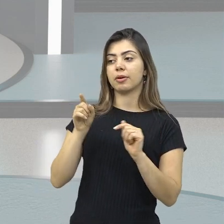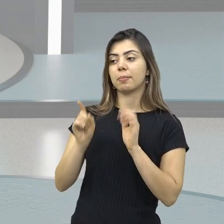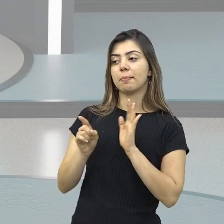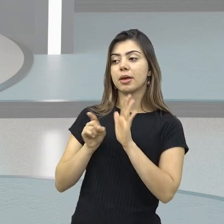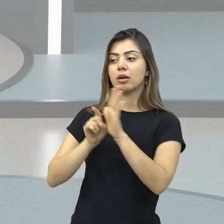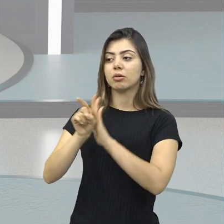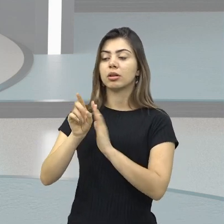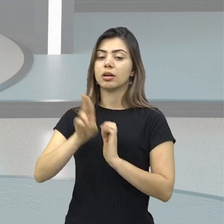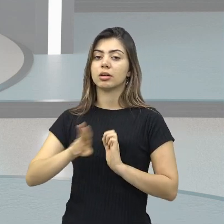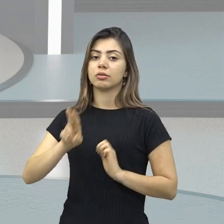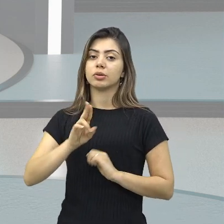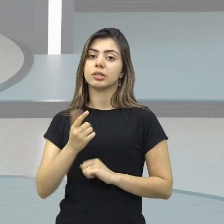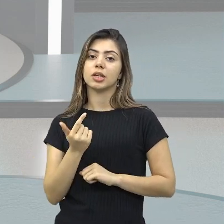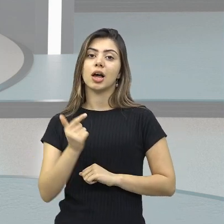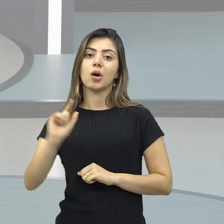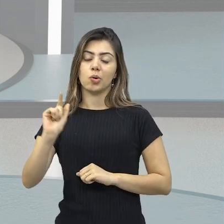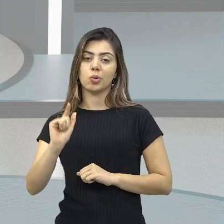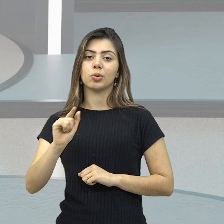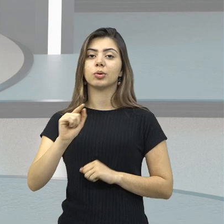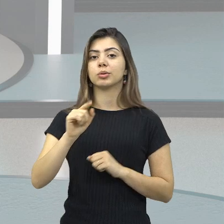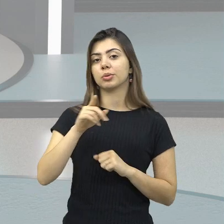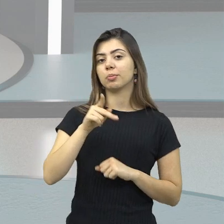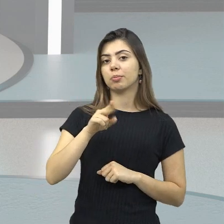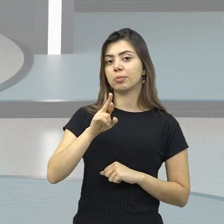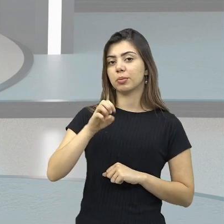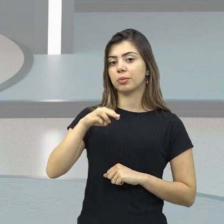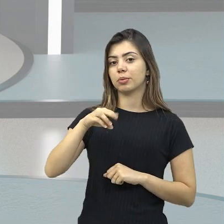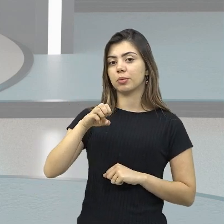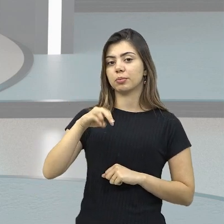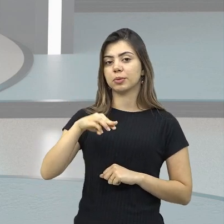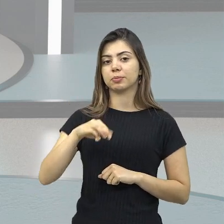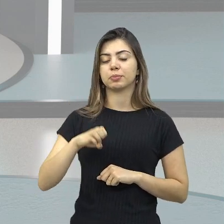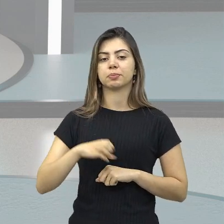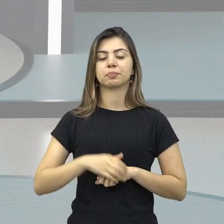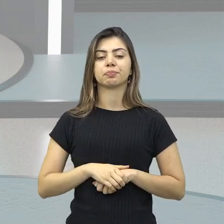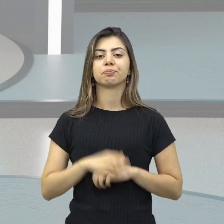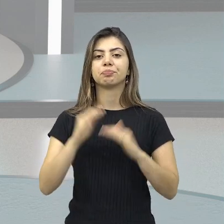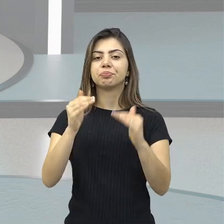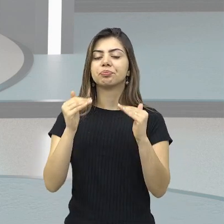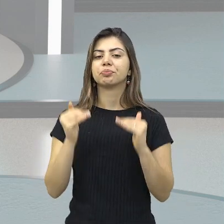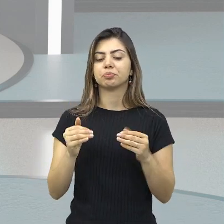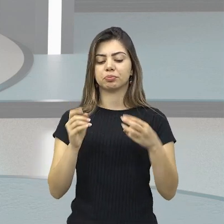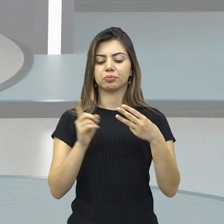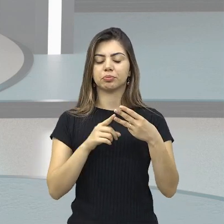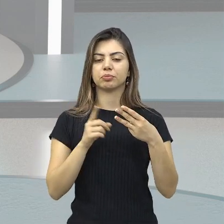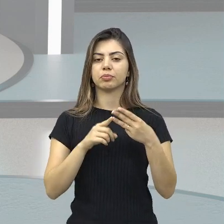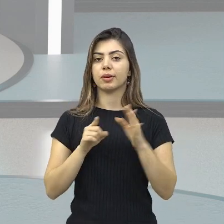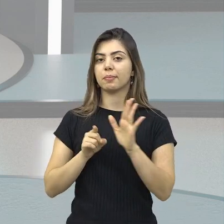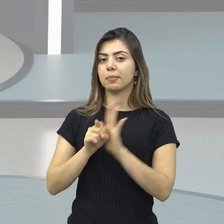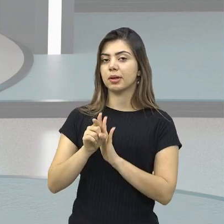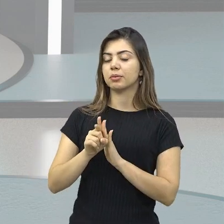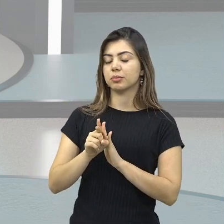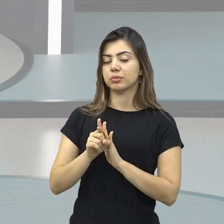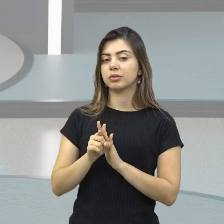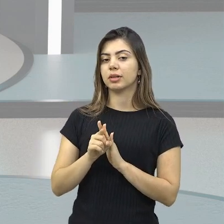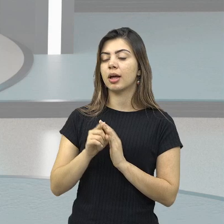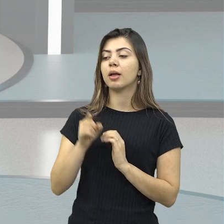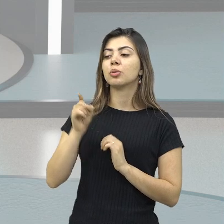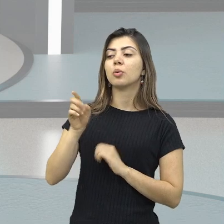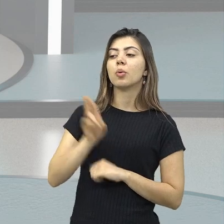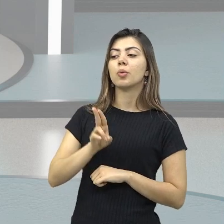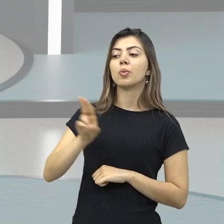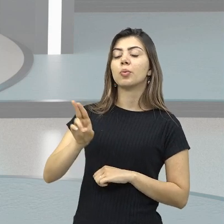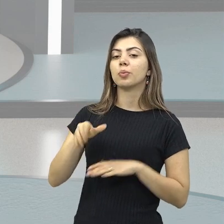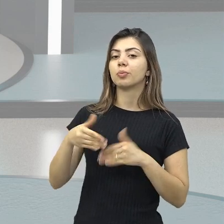então um outro pronome, tá certo? A pergunta what's your name? Qual o seu nome? Então a pergunta aí que vocês